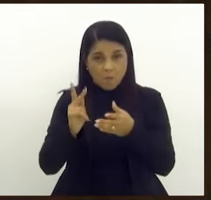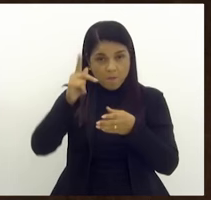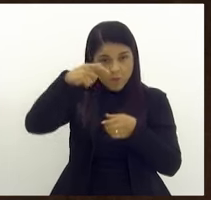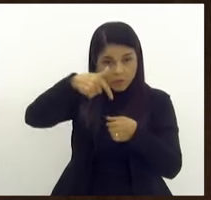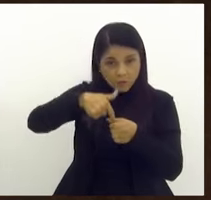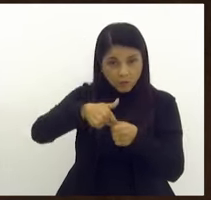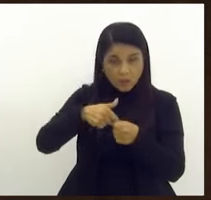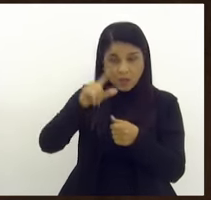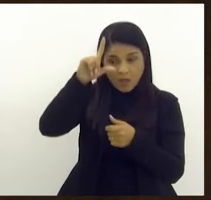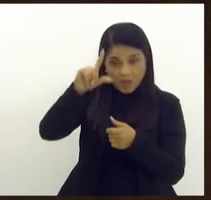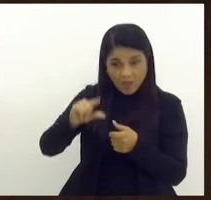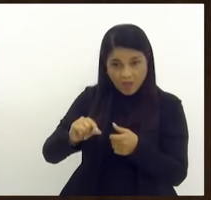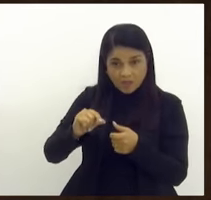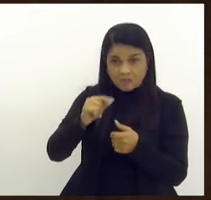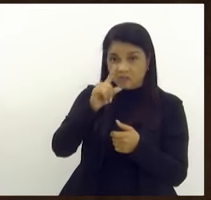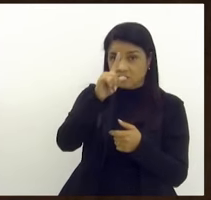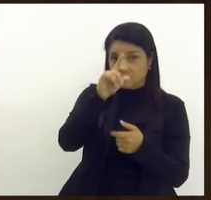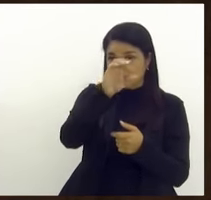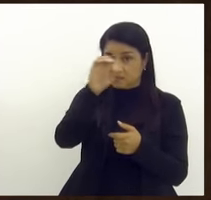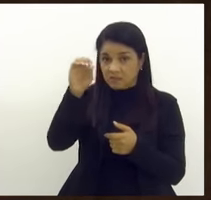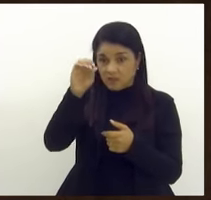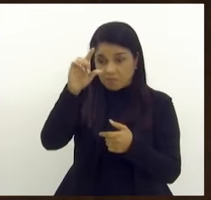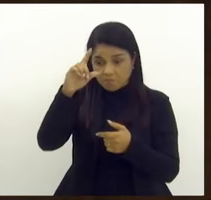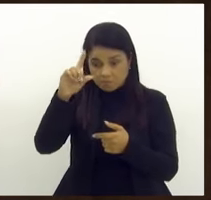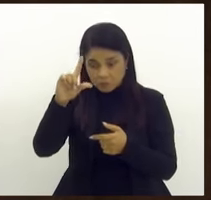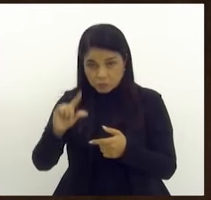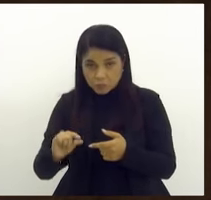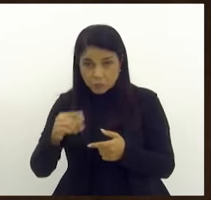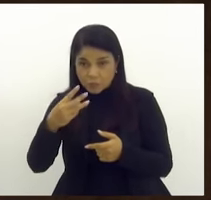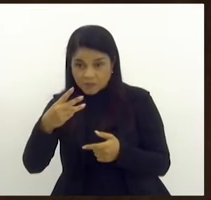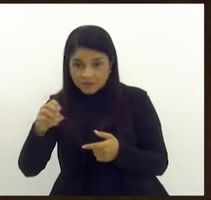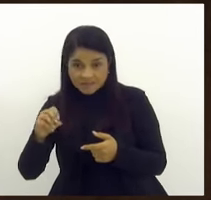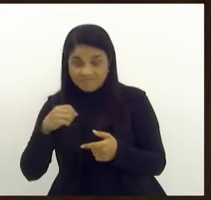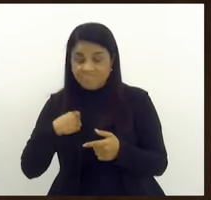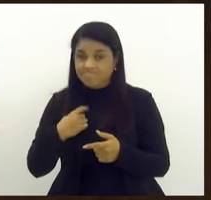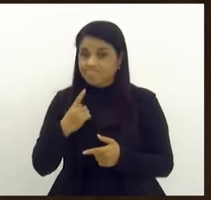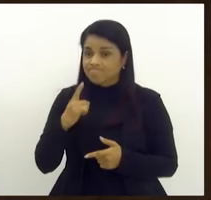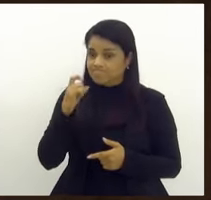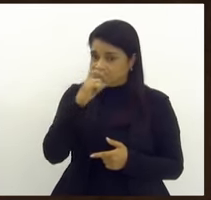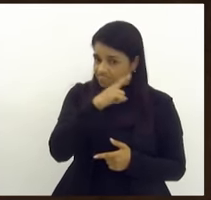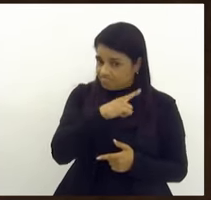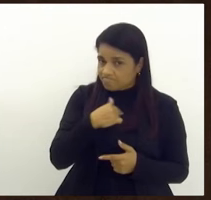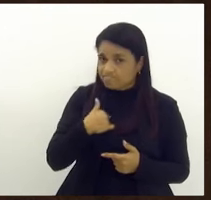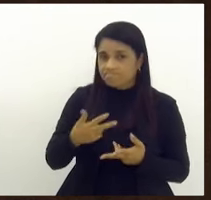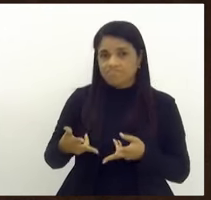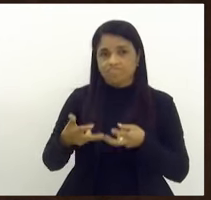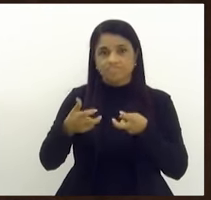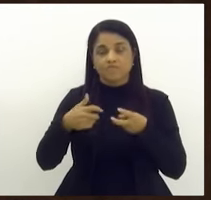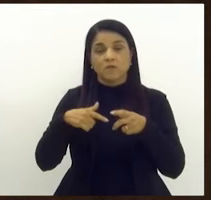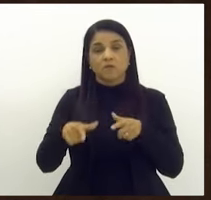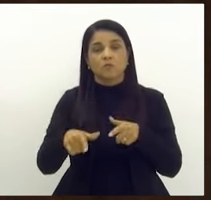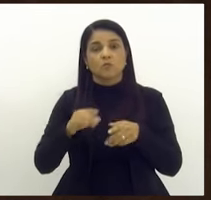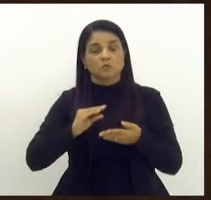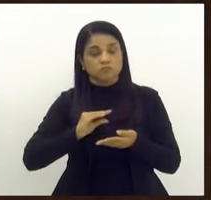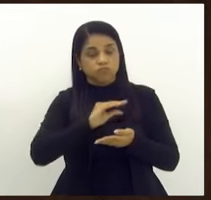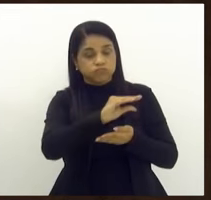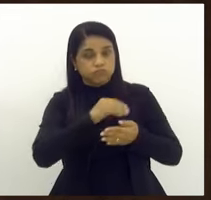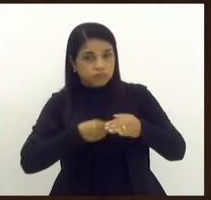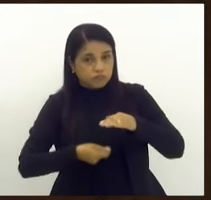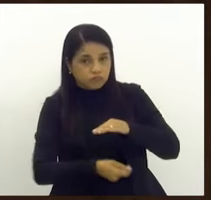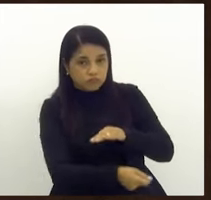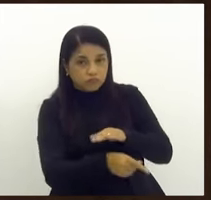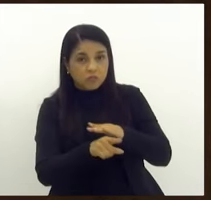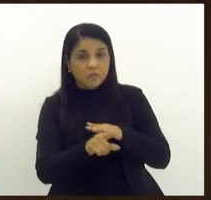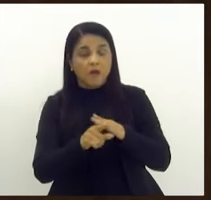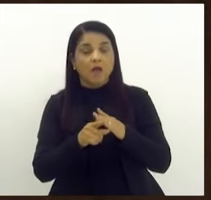para 30 a gente se viu numa cúa de bico então o projeto do fundo soberano ele vem justamente para suprir essa lacuna